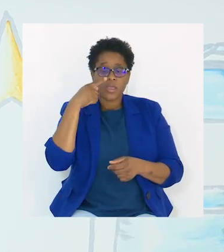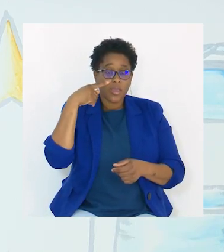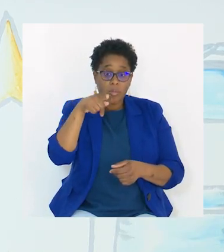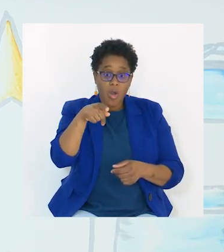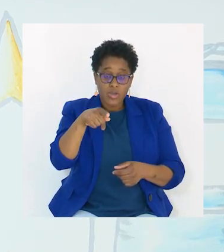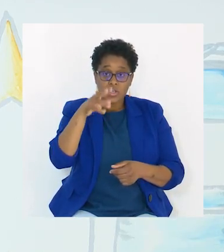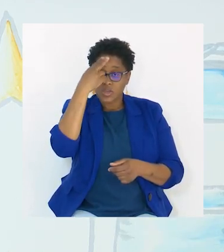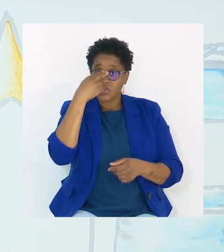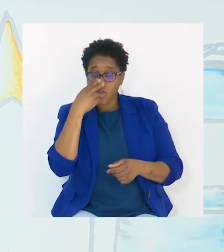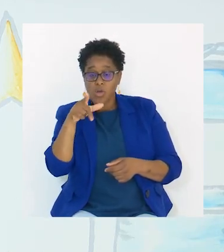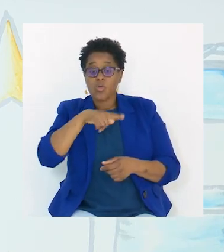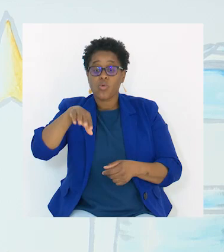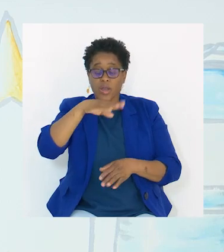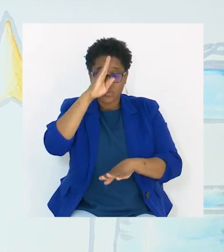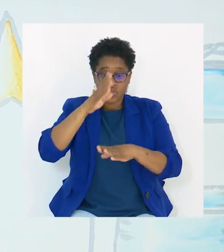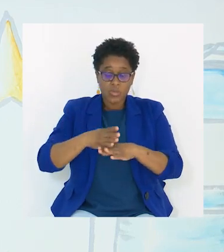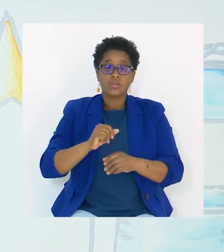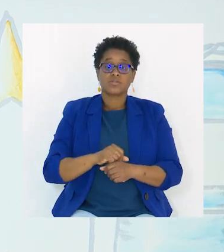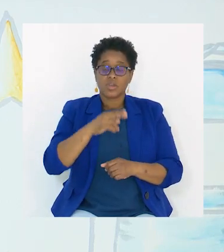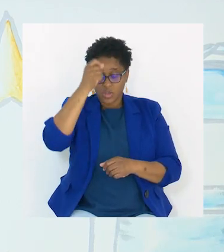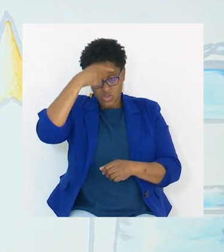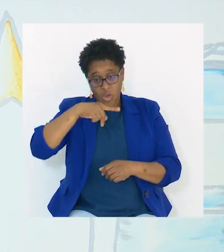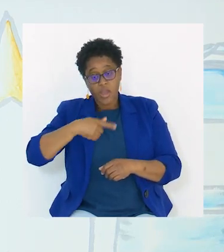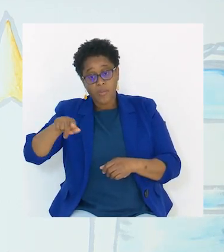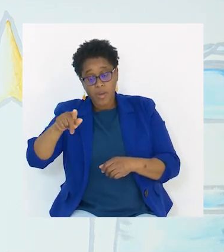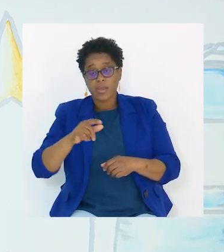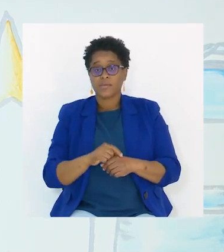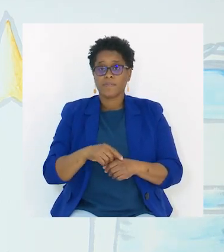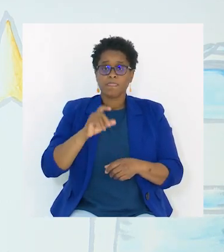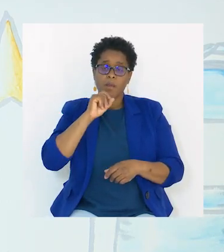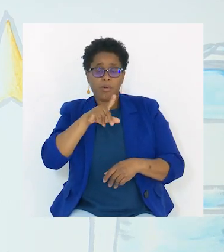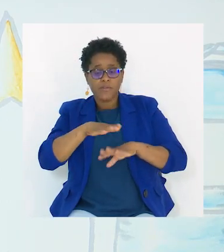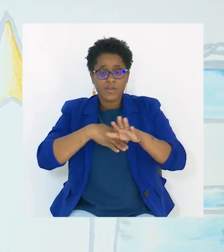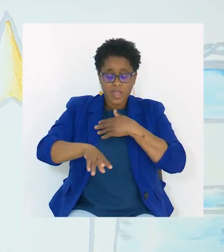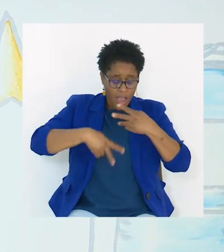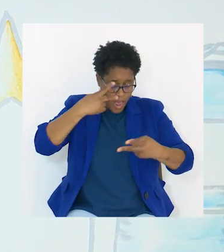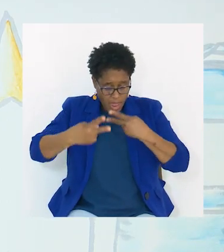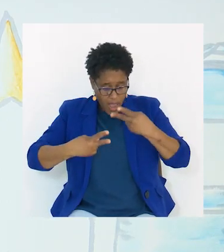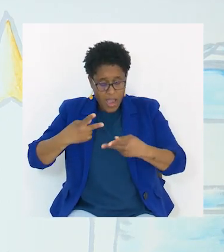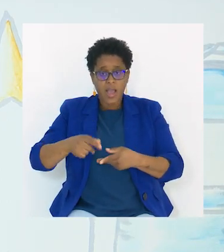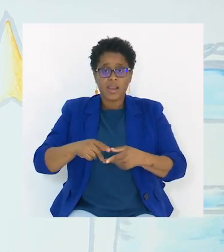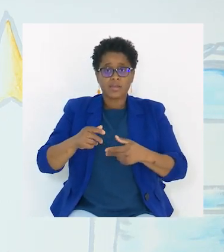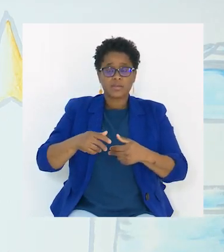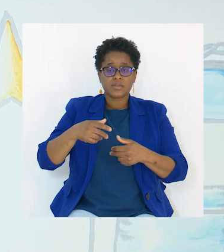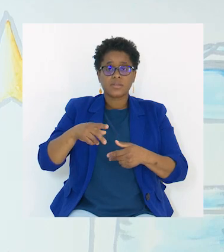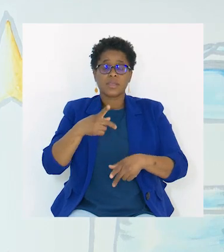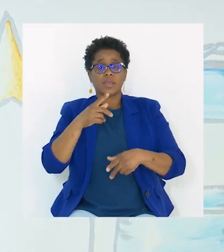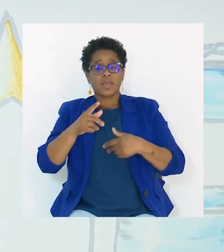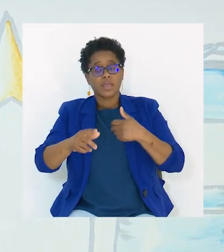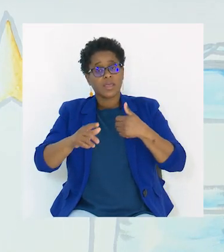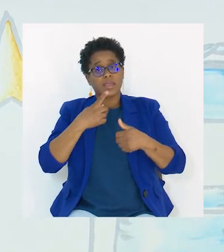acontecimentos. E a história vai atrás para poder fazer a sua análise e a sua melhor compreensão.